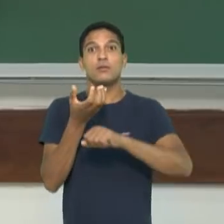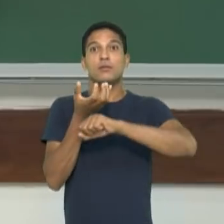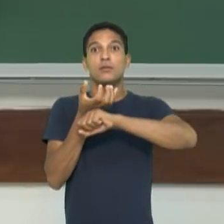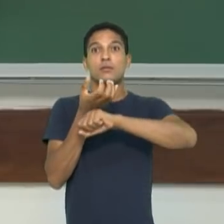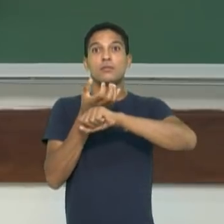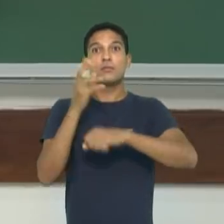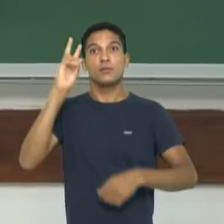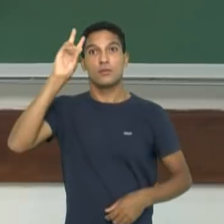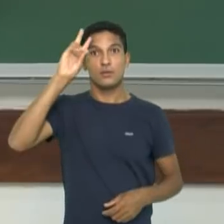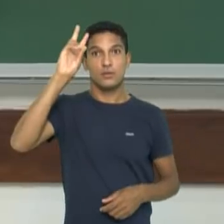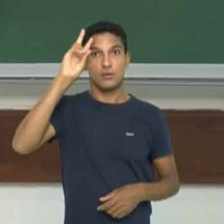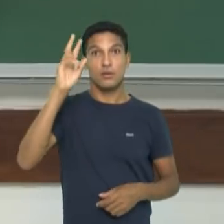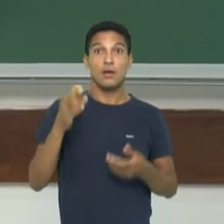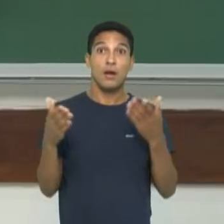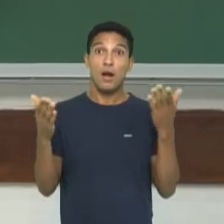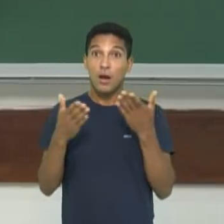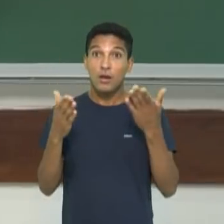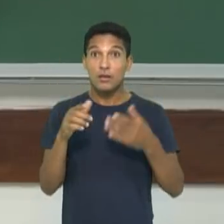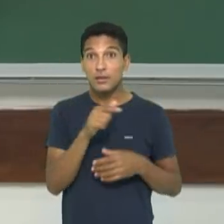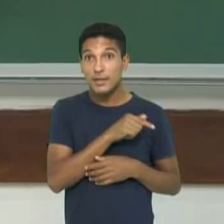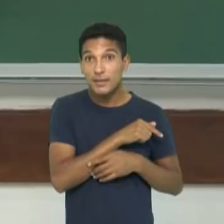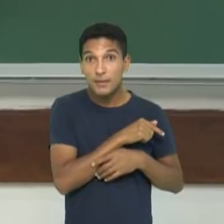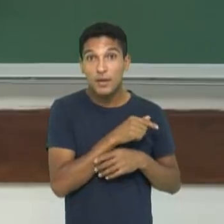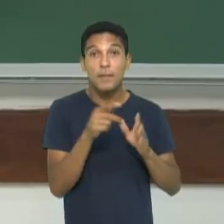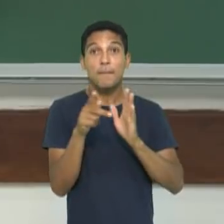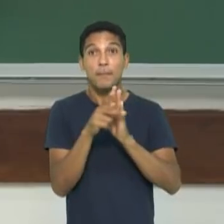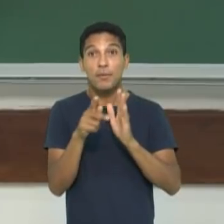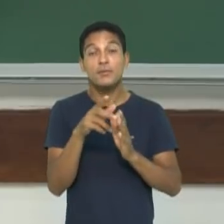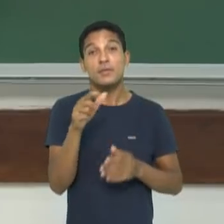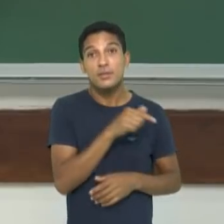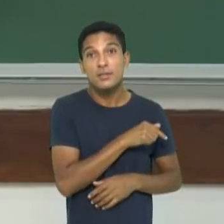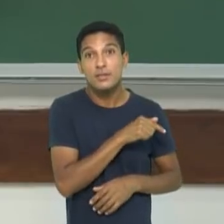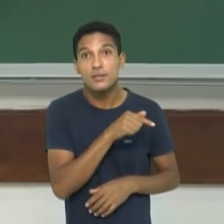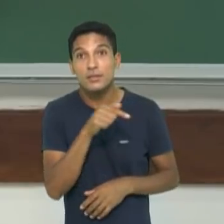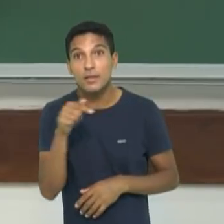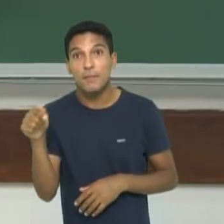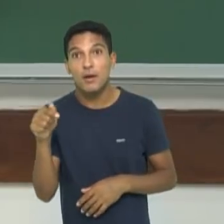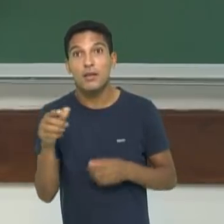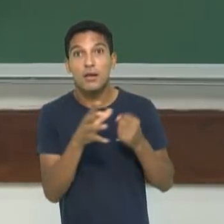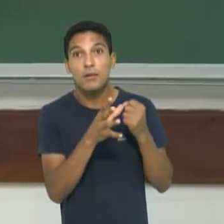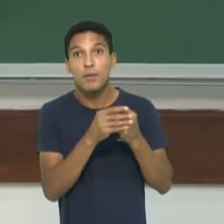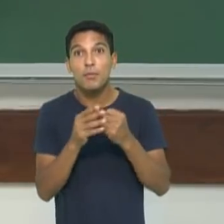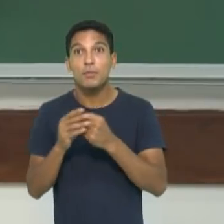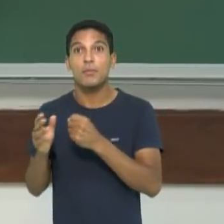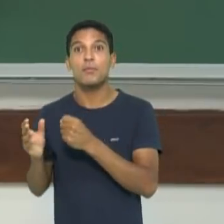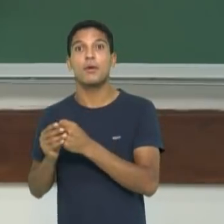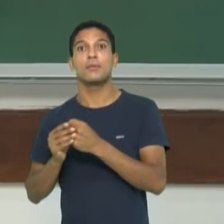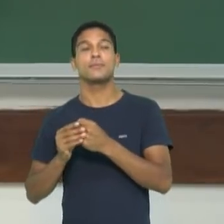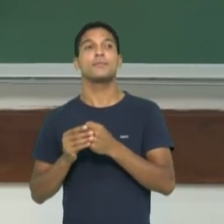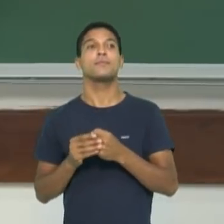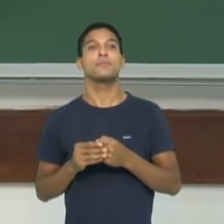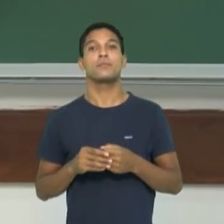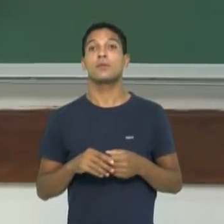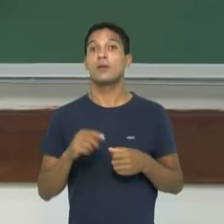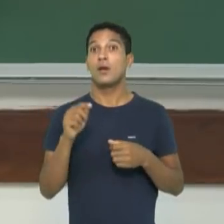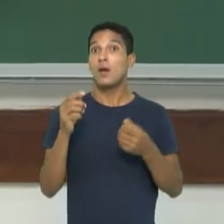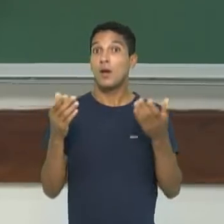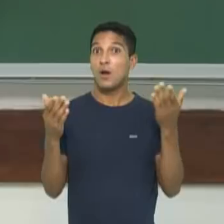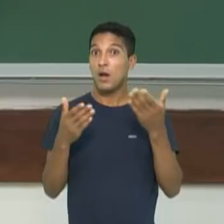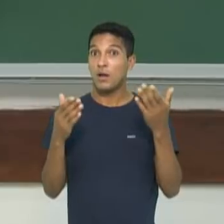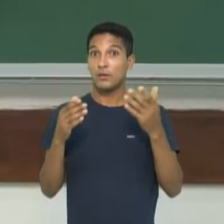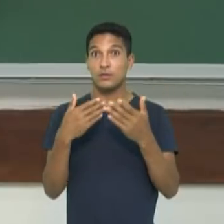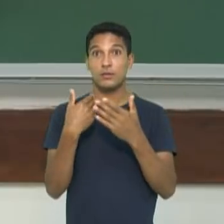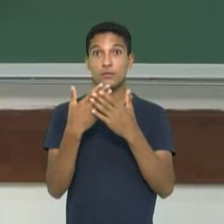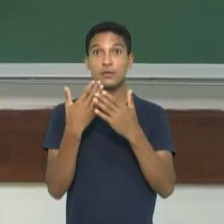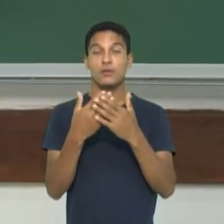Semana do Conhecimento. Esta é a nossa aula número 53. Vamos conhecer quem eram os tropeiros? Vamos lá?